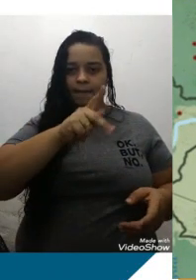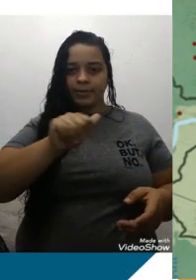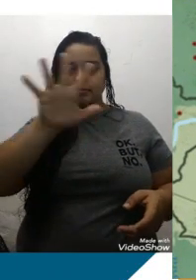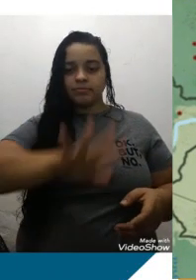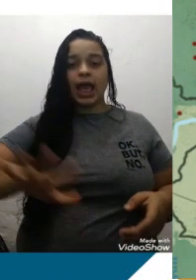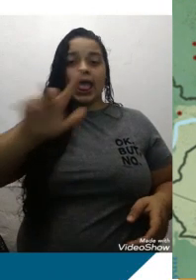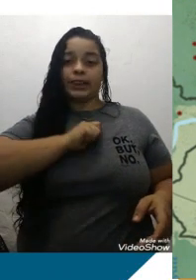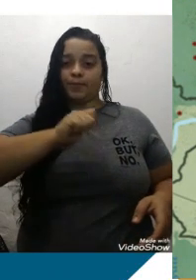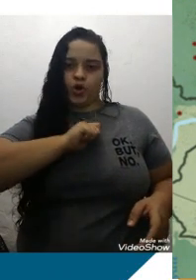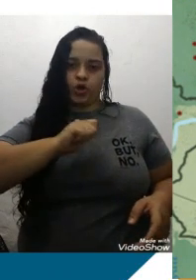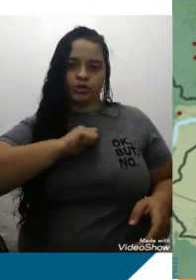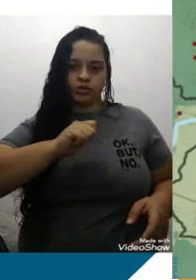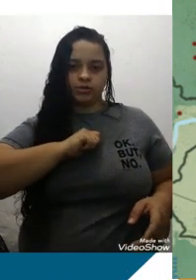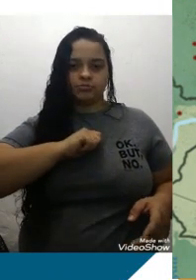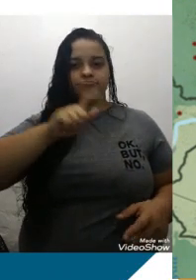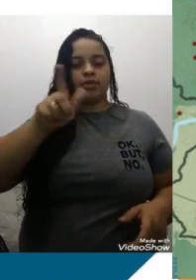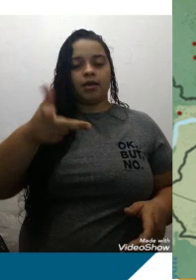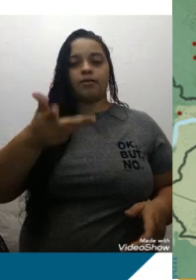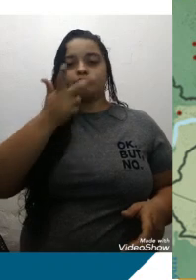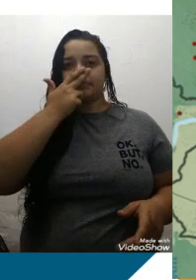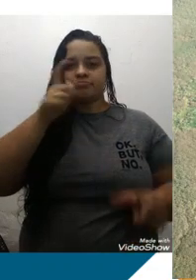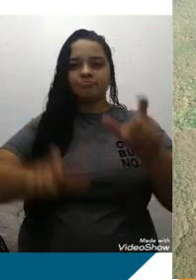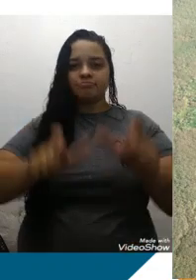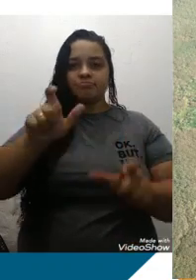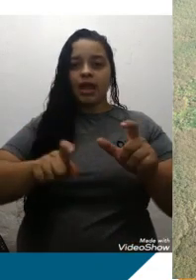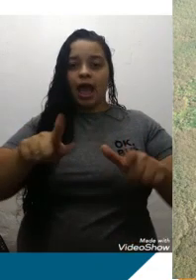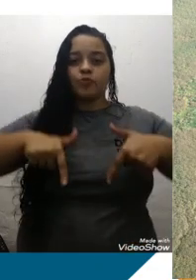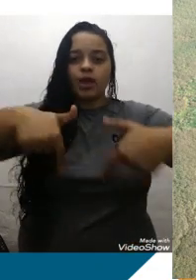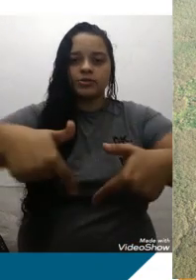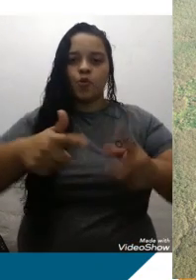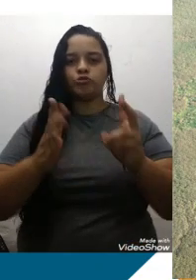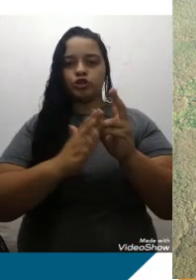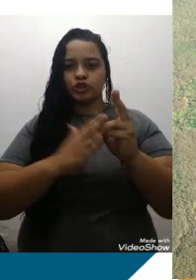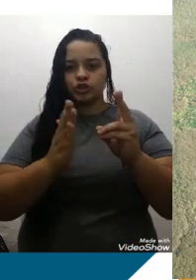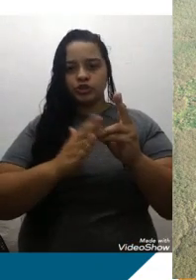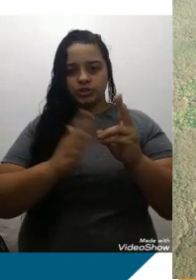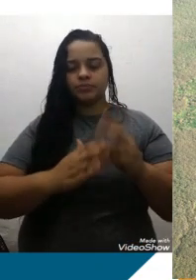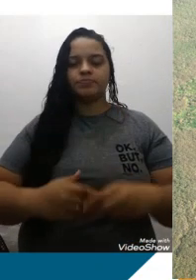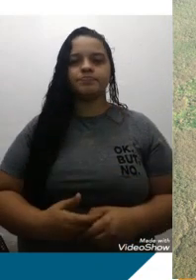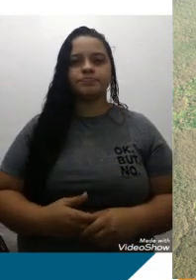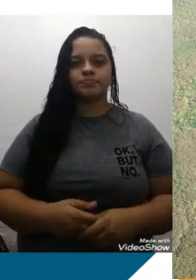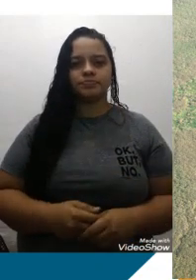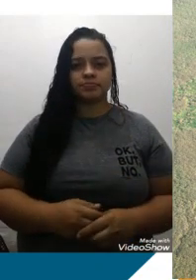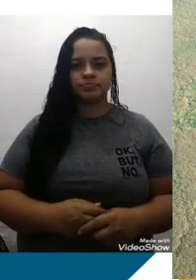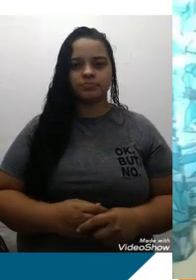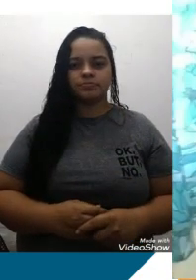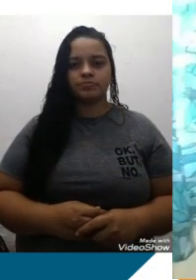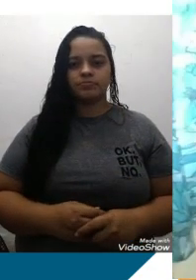antropológica também, ou seja, é uma configuração que se deu também a partir da atuação de grupos humanos que viviam nessas